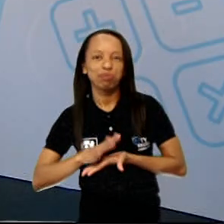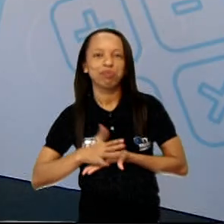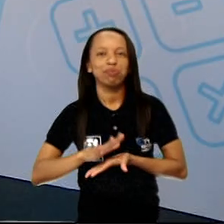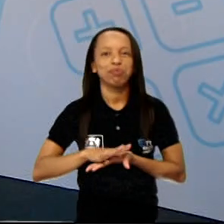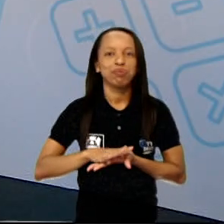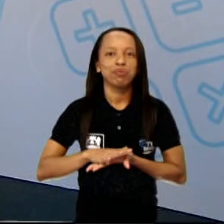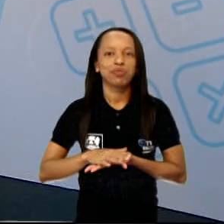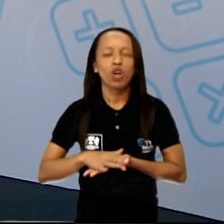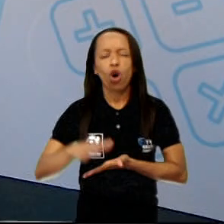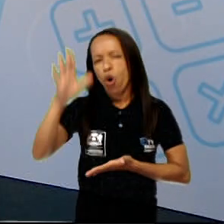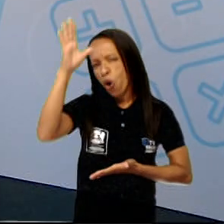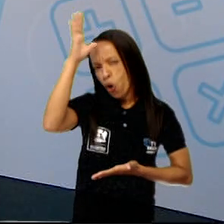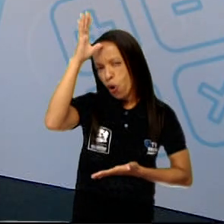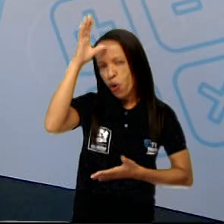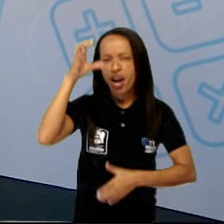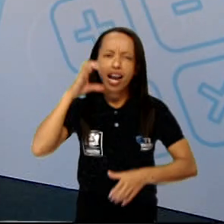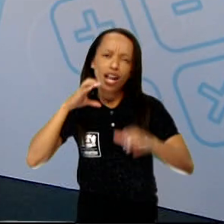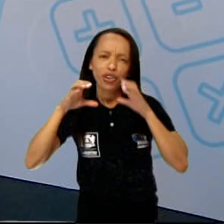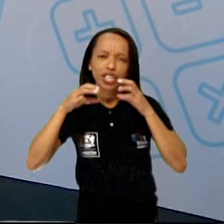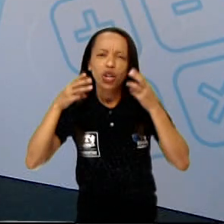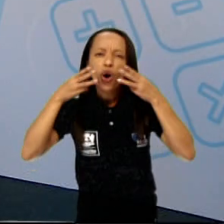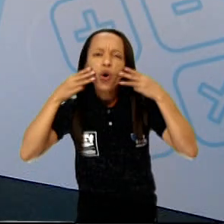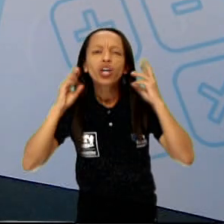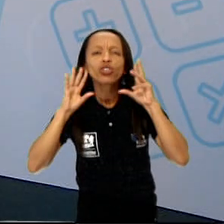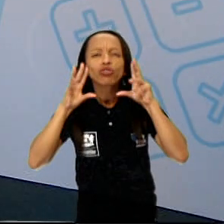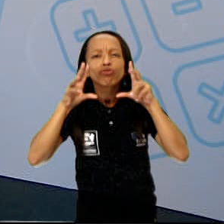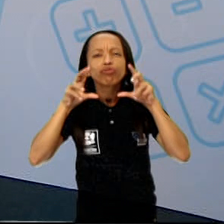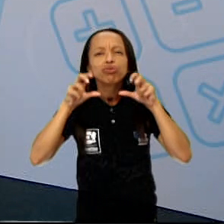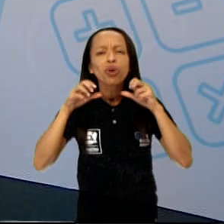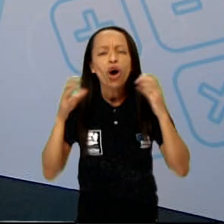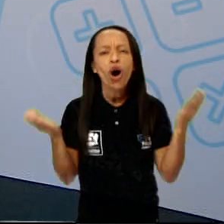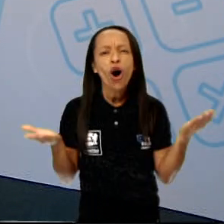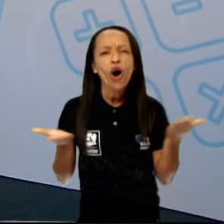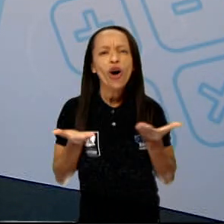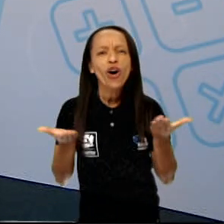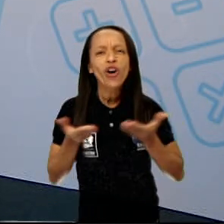O galo canta, o gato mia. Hoje eu aprendi